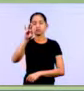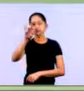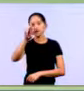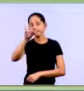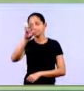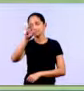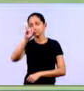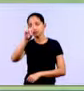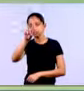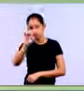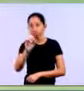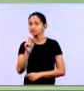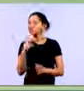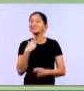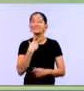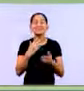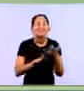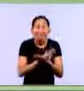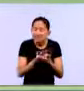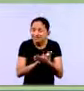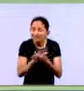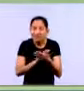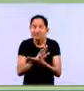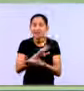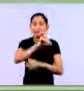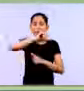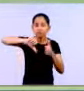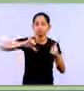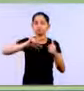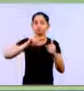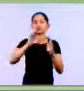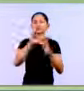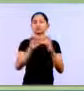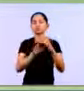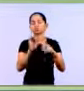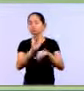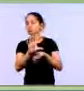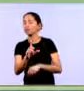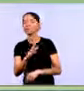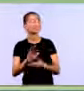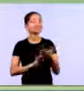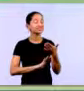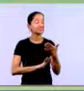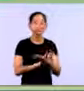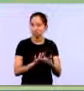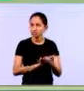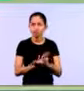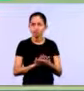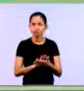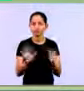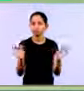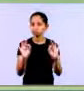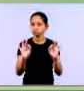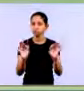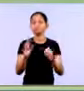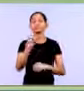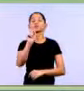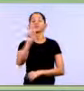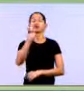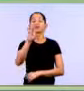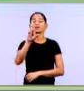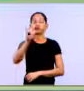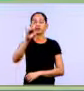lei menor pode alterar o que a Constituição estabeleceu como regra para os tributos. A